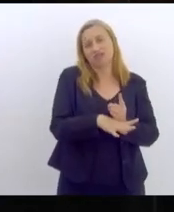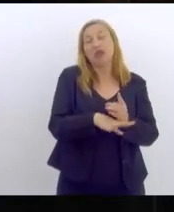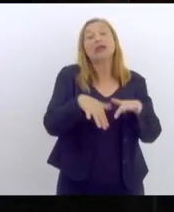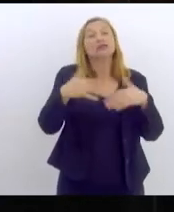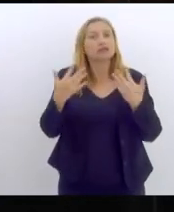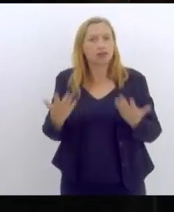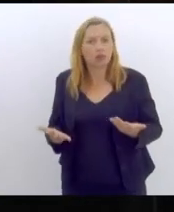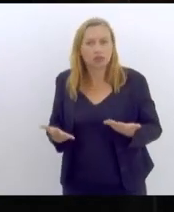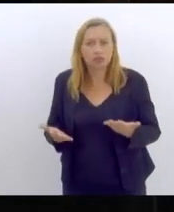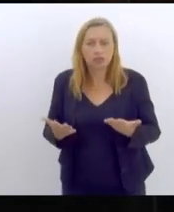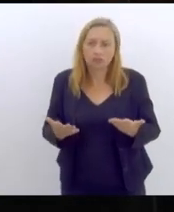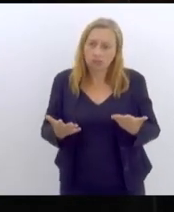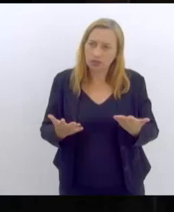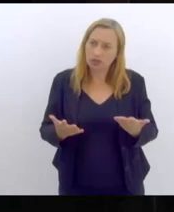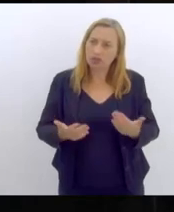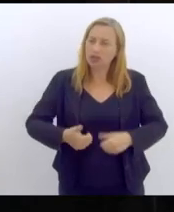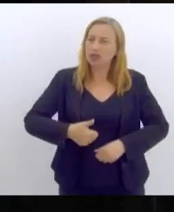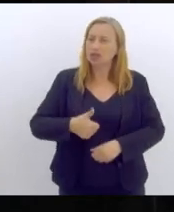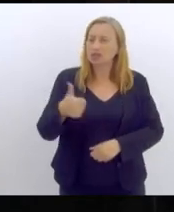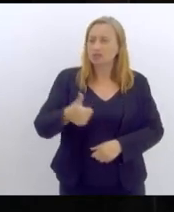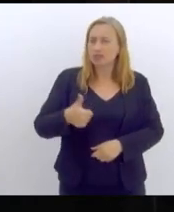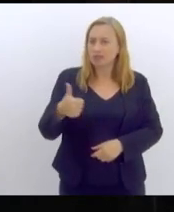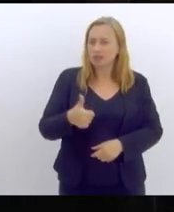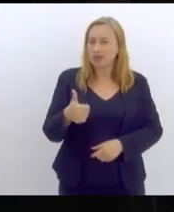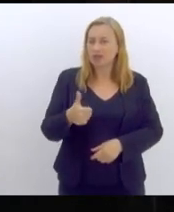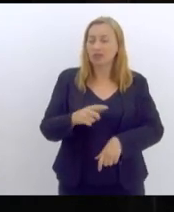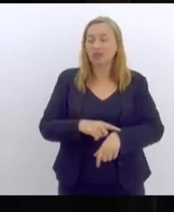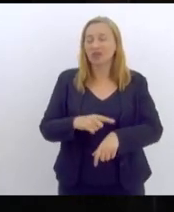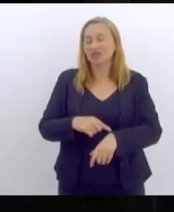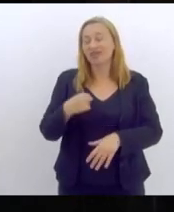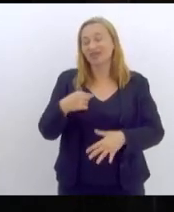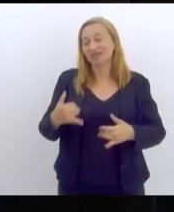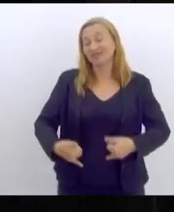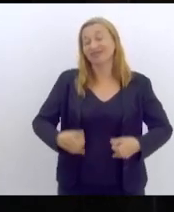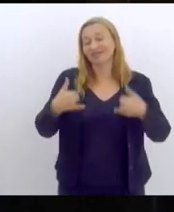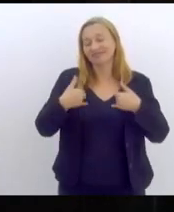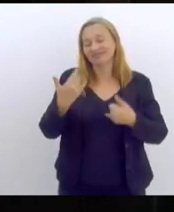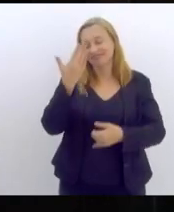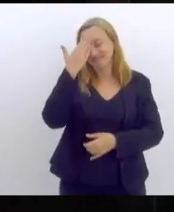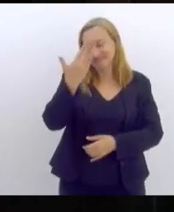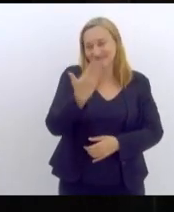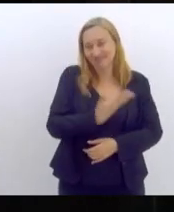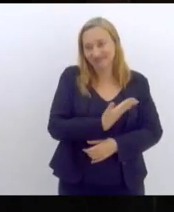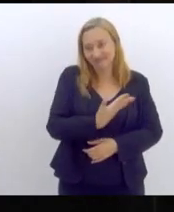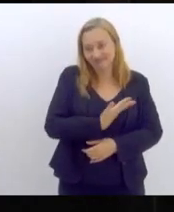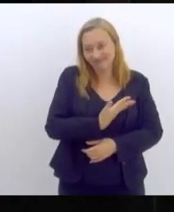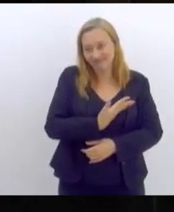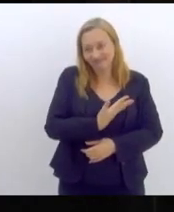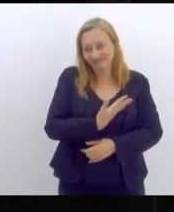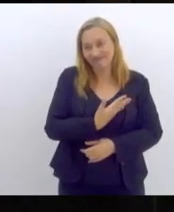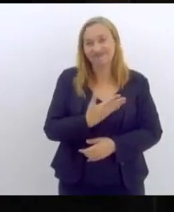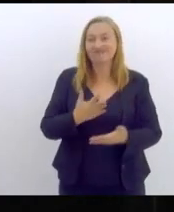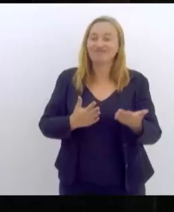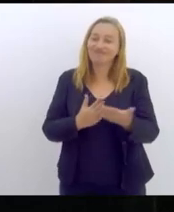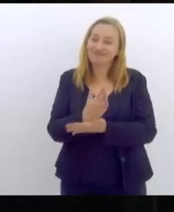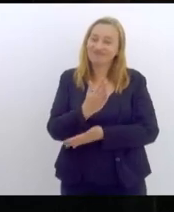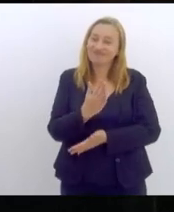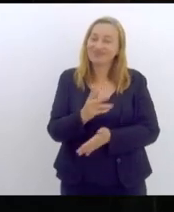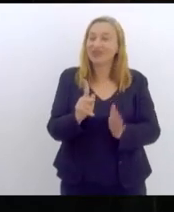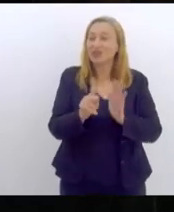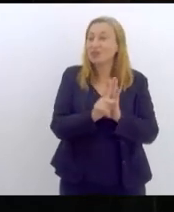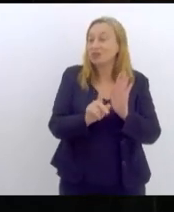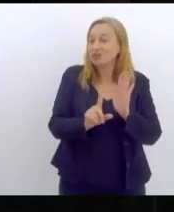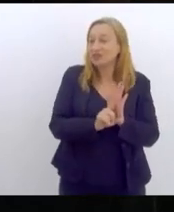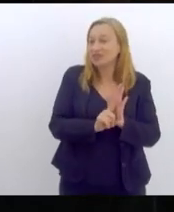Então, nessa primeira sessão, fico muito orgulhoso, muito grato aos colegas, porque nós estamos aprovando um projeto em